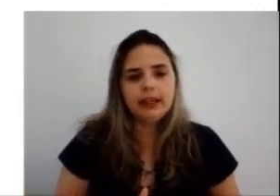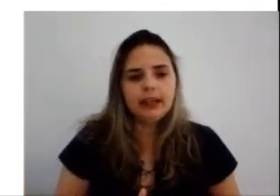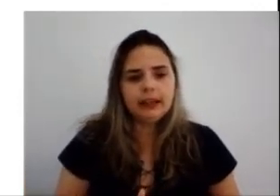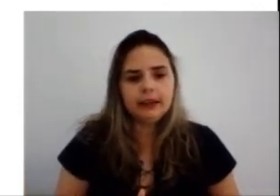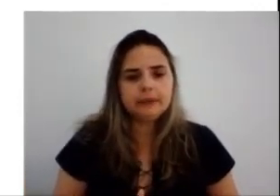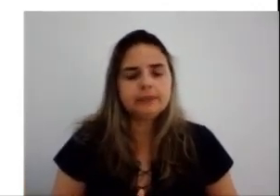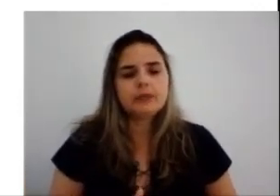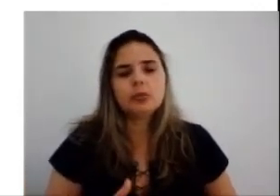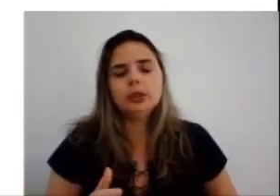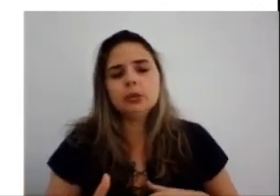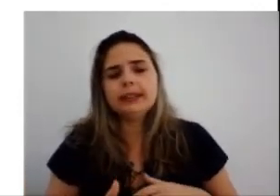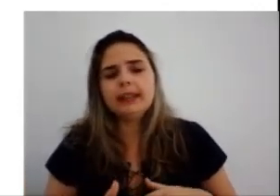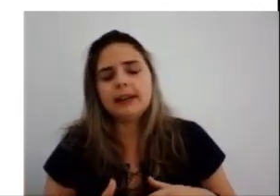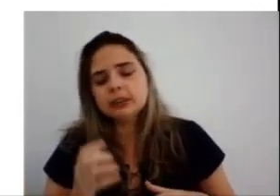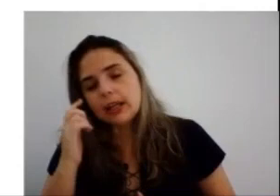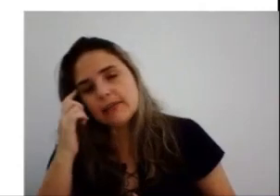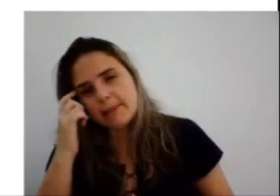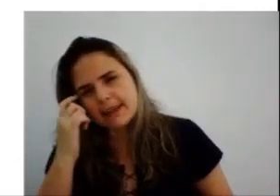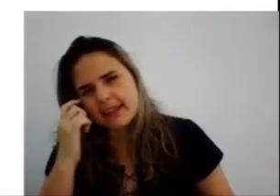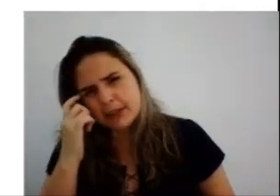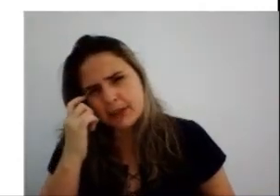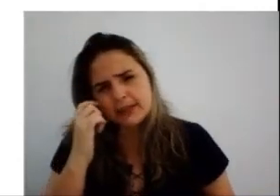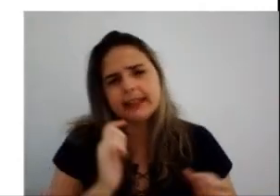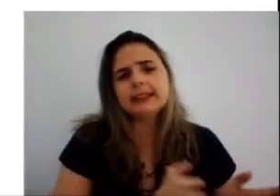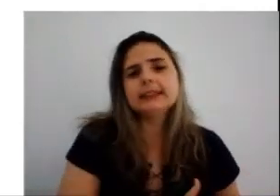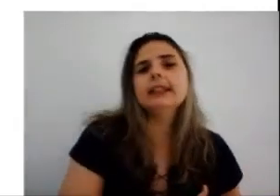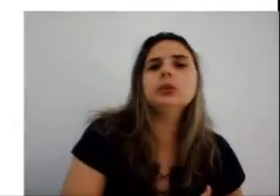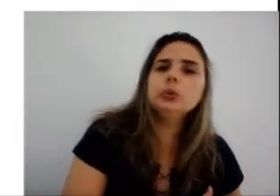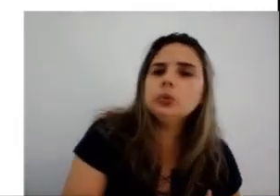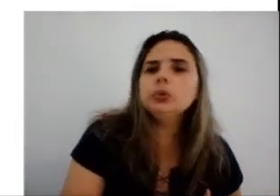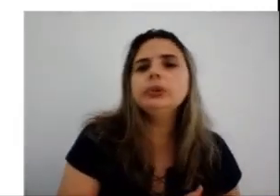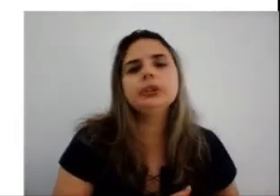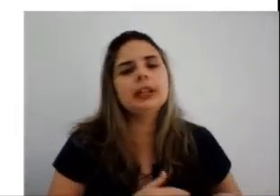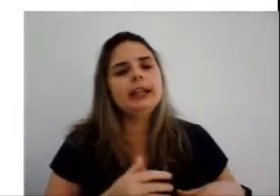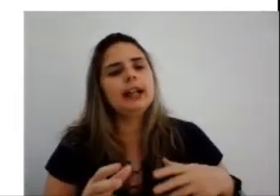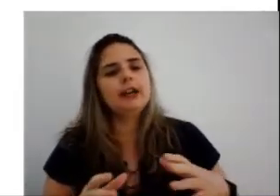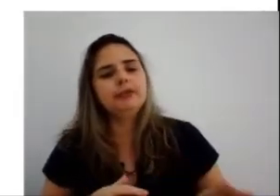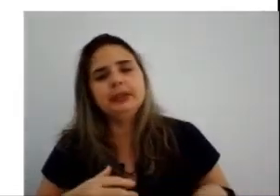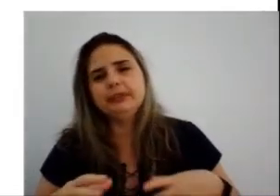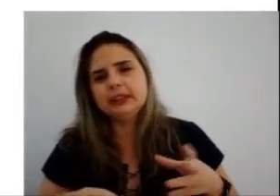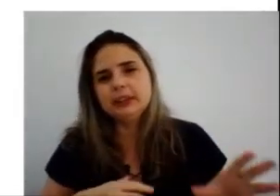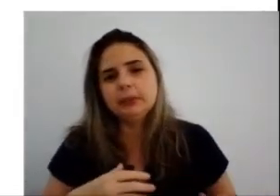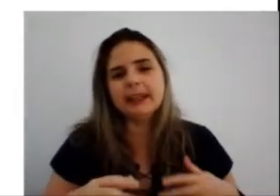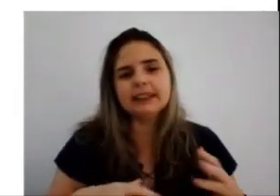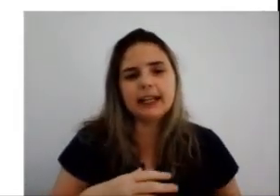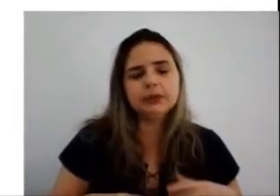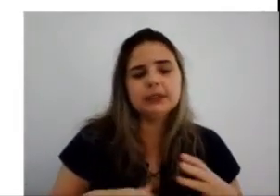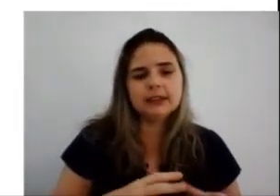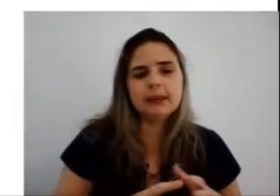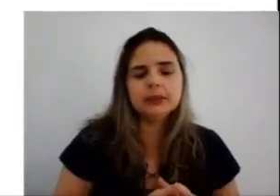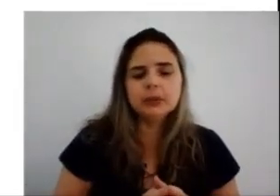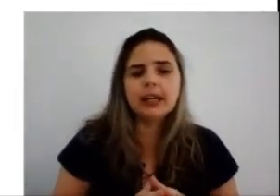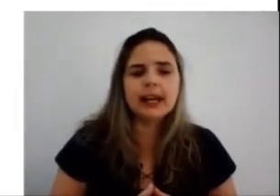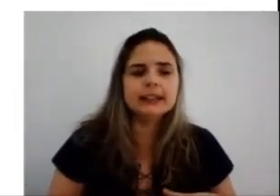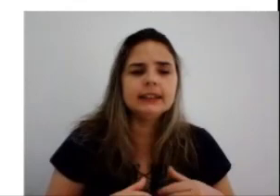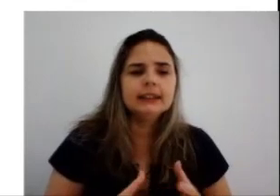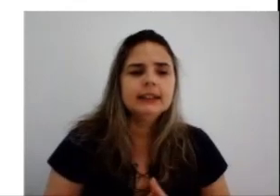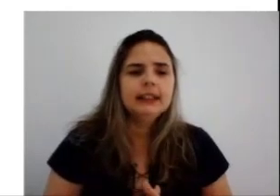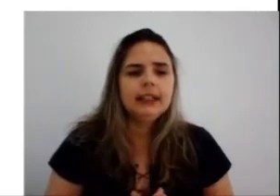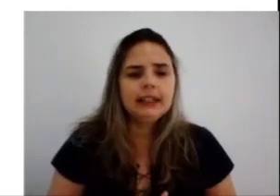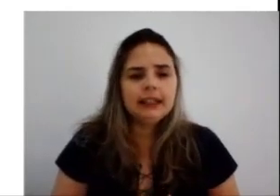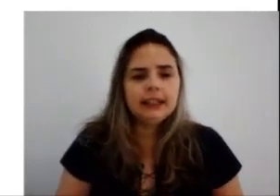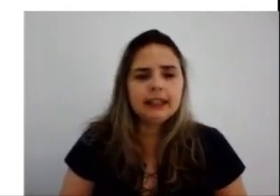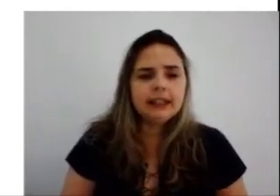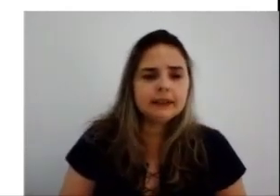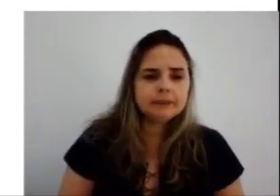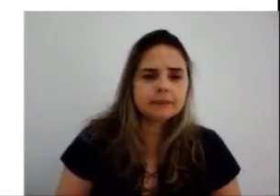um começou a só levar passageiros até Santa Cruz, né? E ela foi ficando para trás, foi sendo abandonada